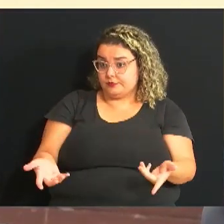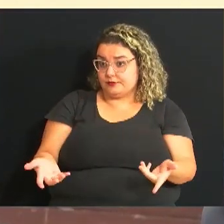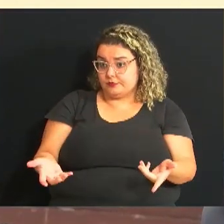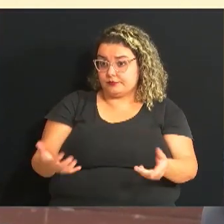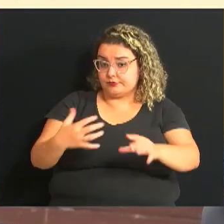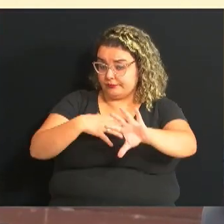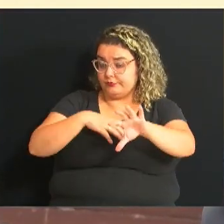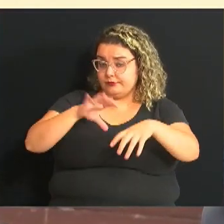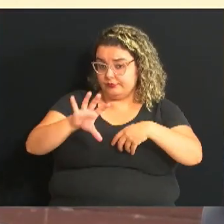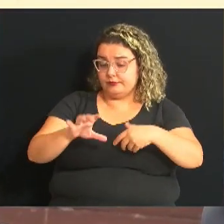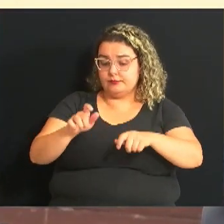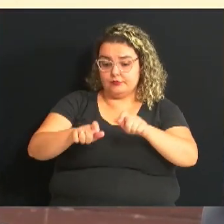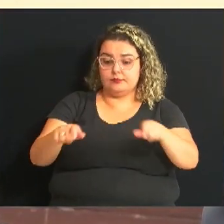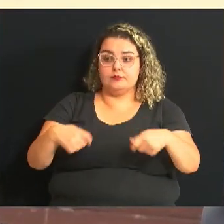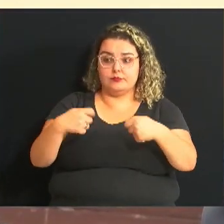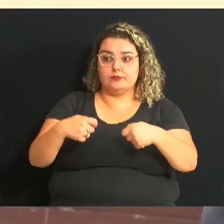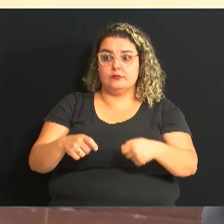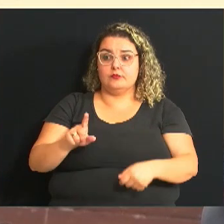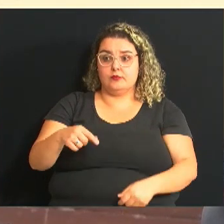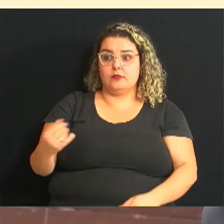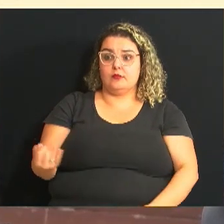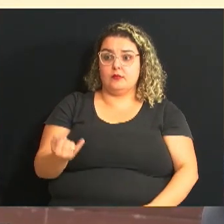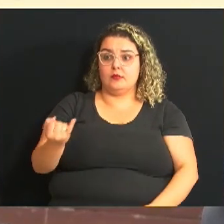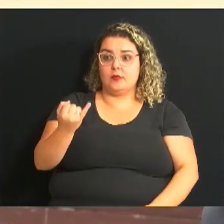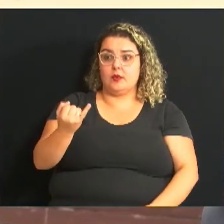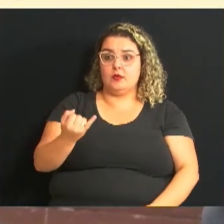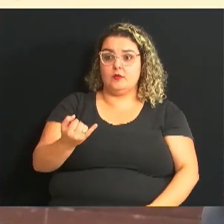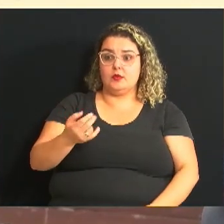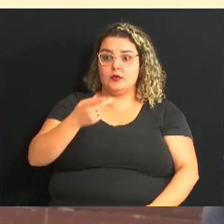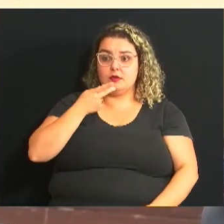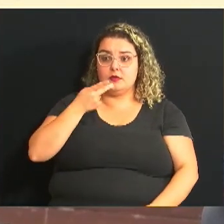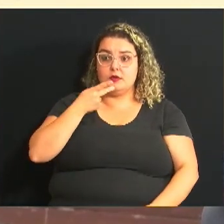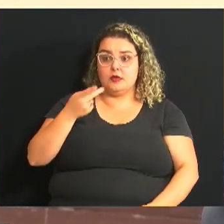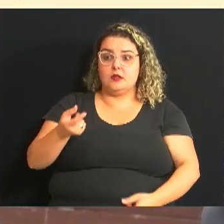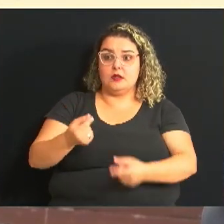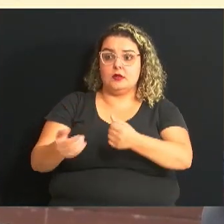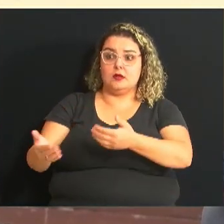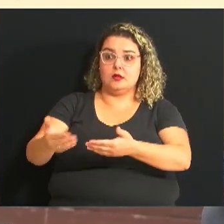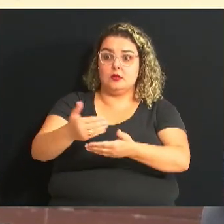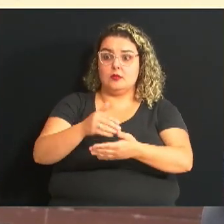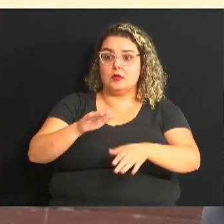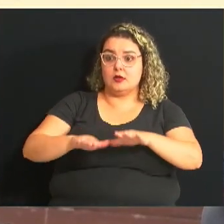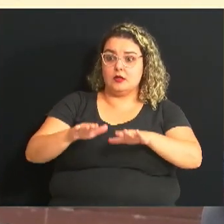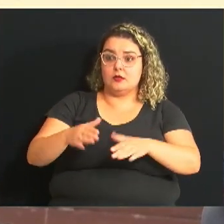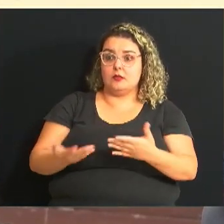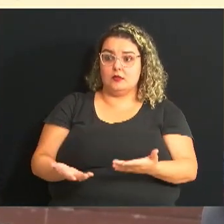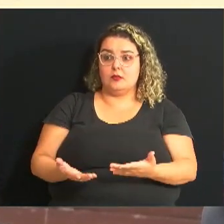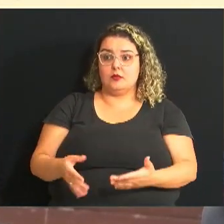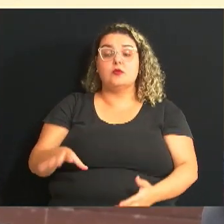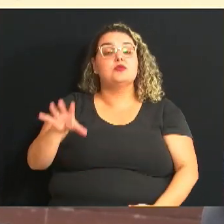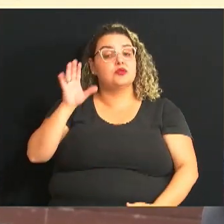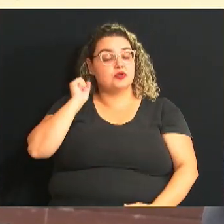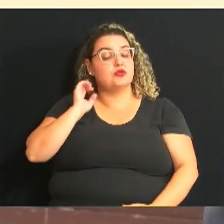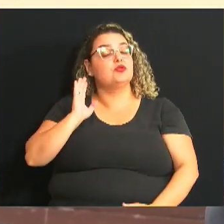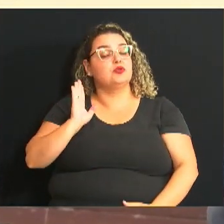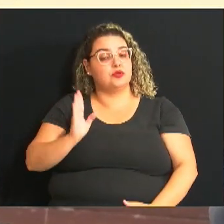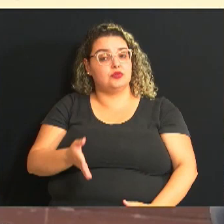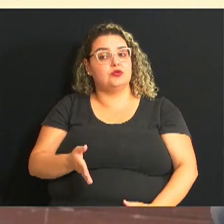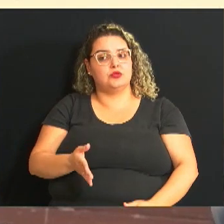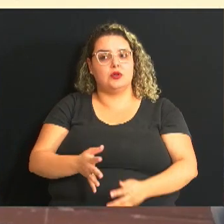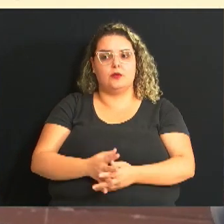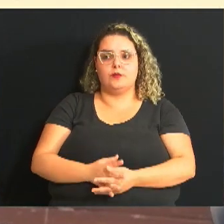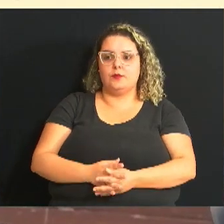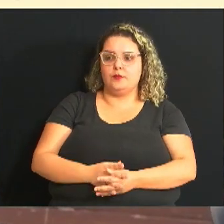precisa. E é importante também falar da captação de recursos, porque às vezes, o que eu já ouvi muito, Mirna, o